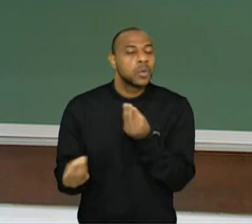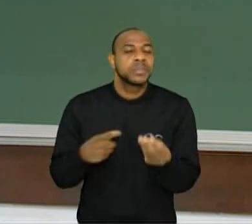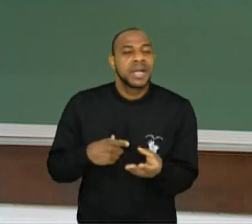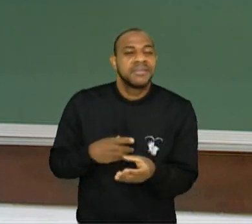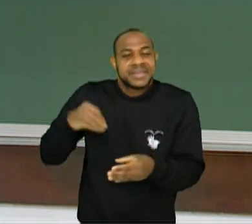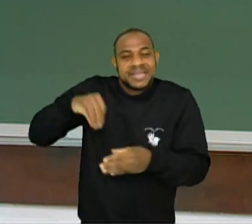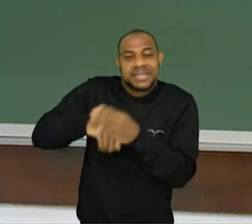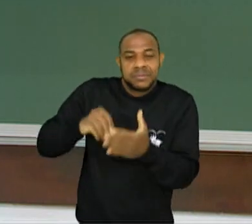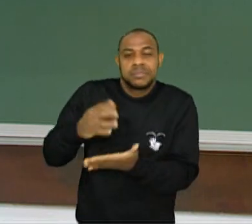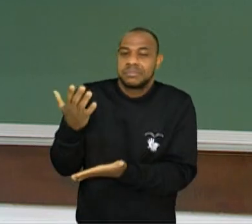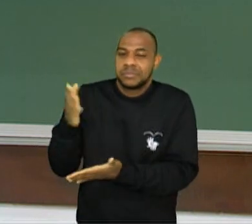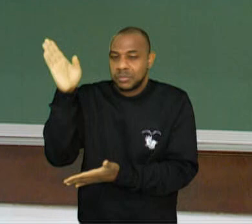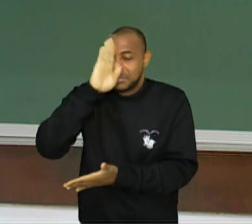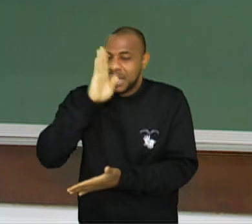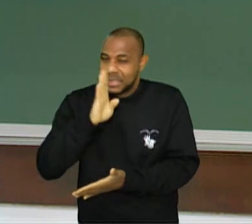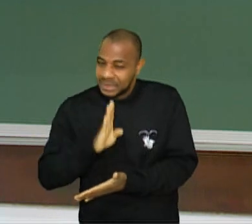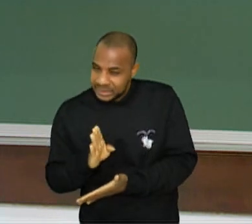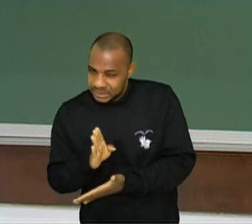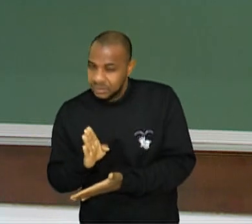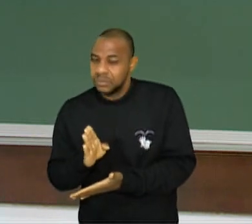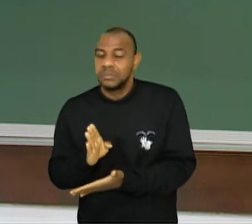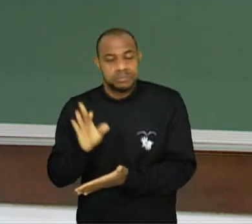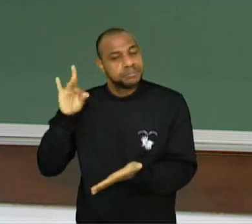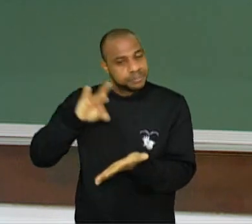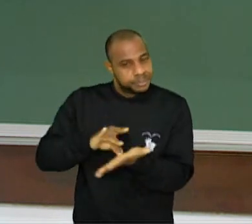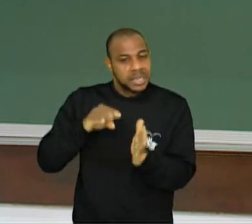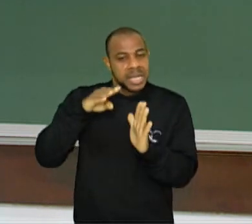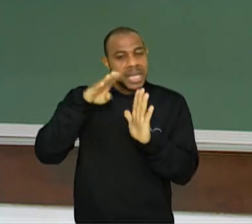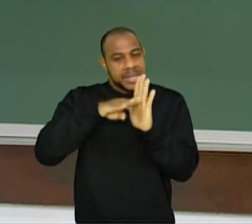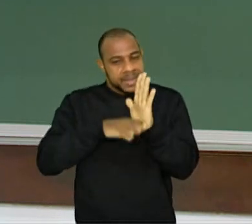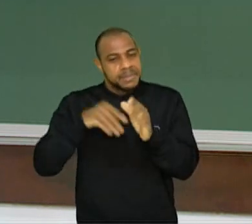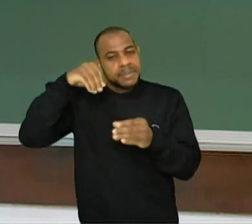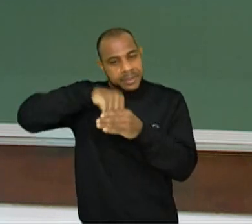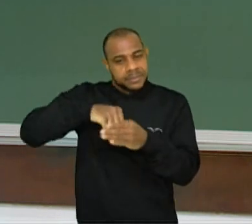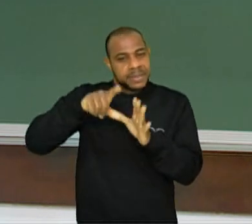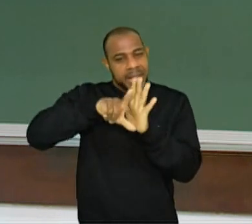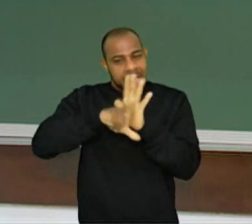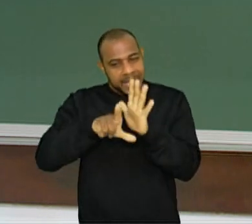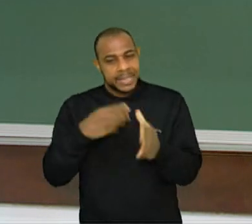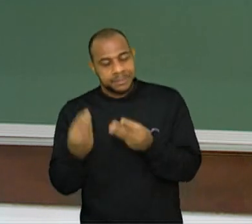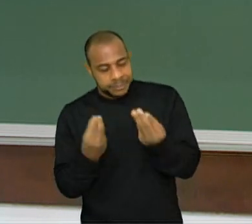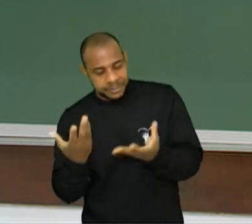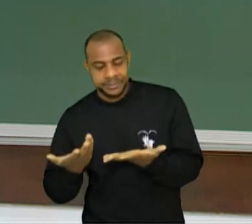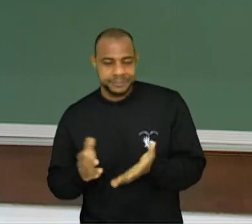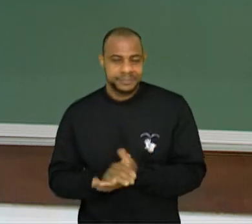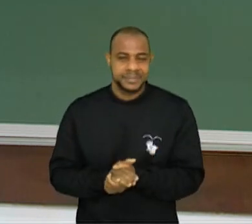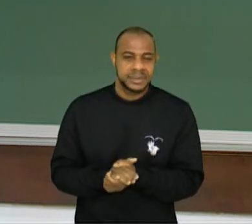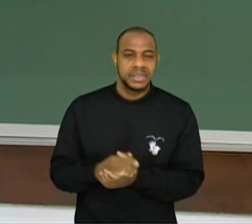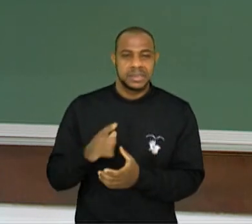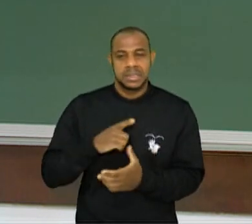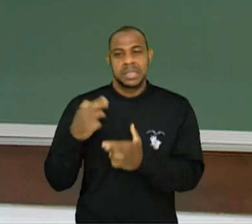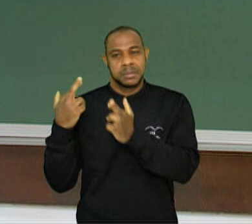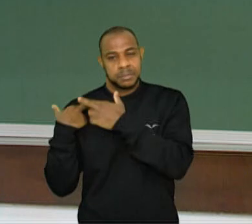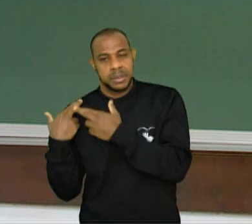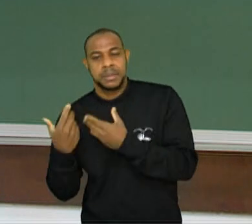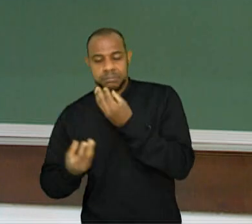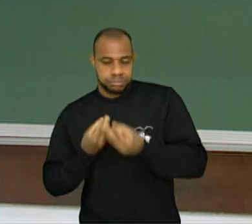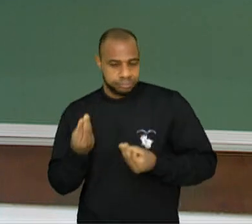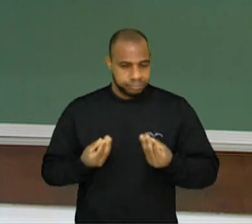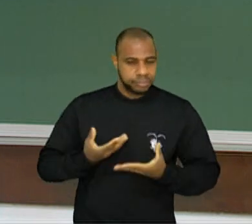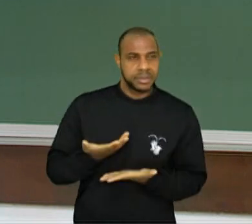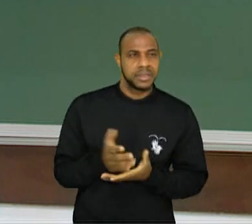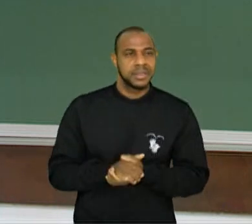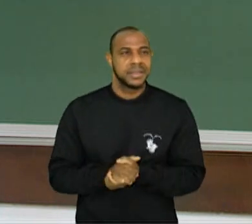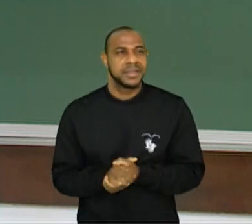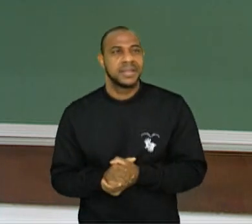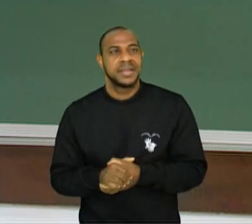do território nacional, legalmente nada havia sido cometido em termos de crimes de responsabilidade, não foi